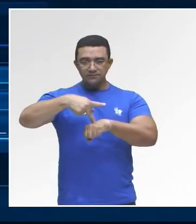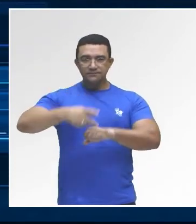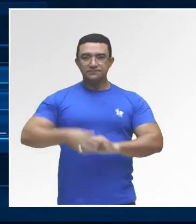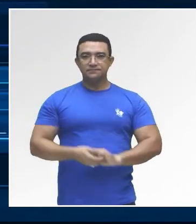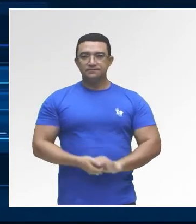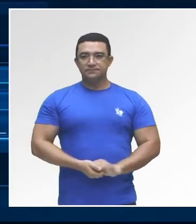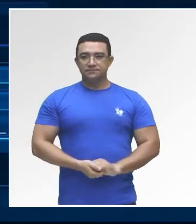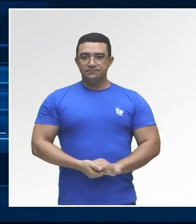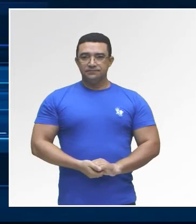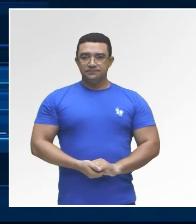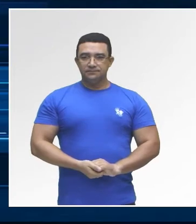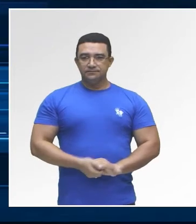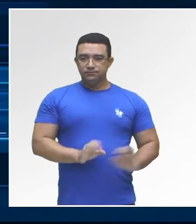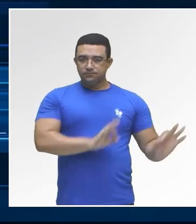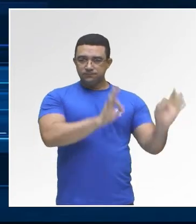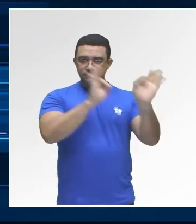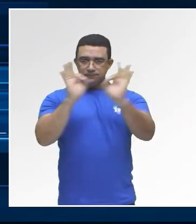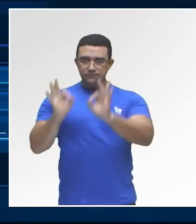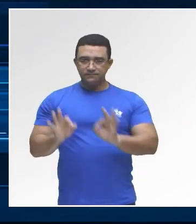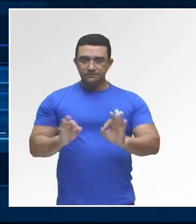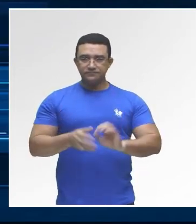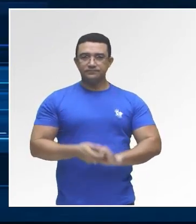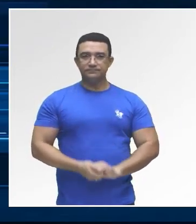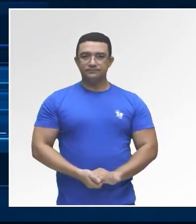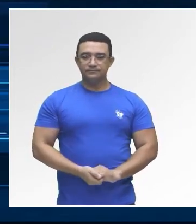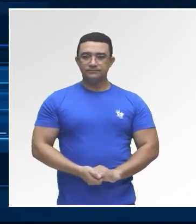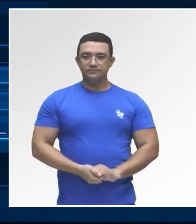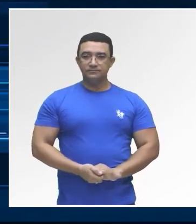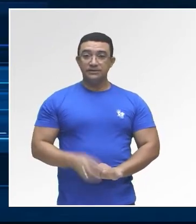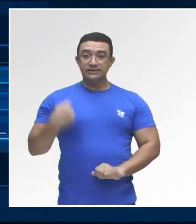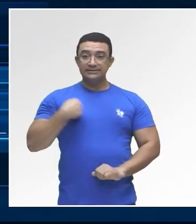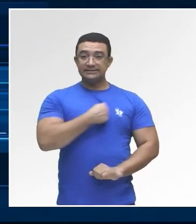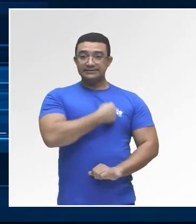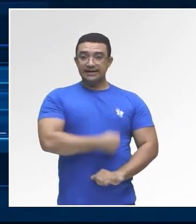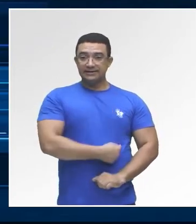também. Acompanhe novamente. China,